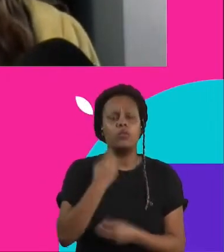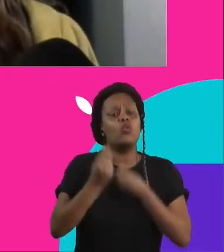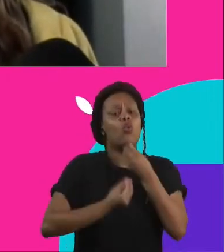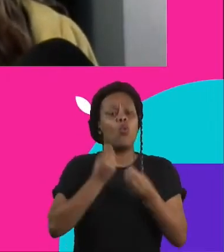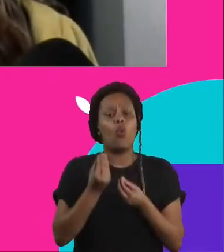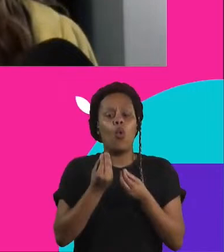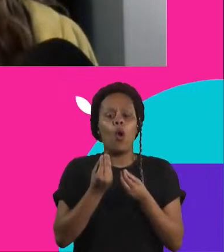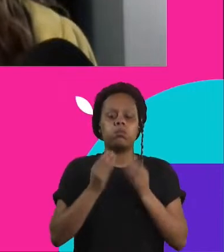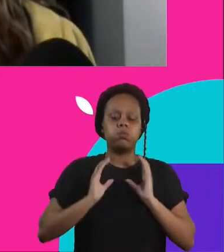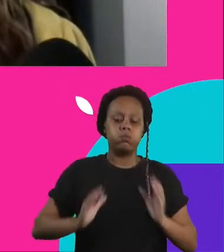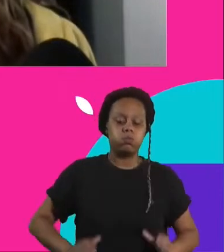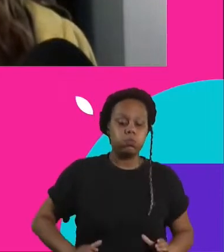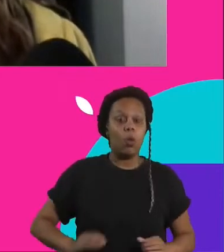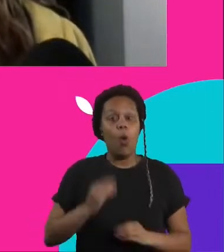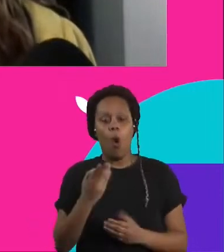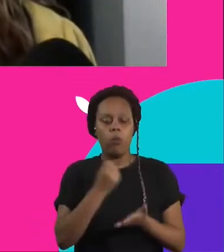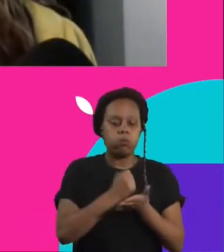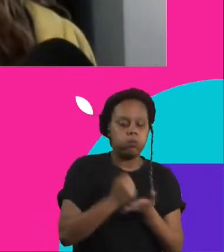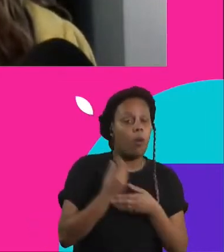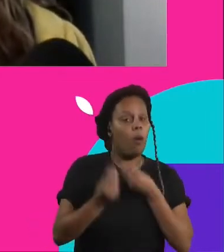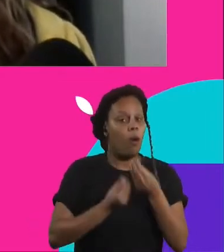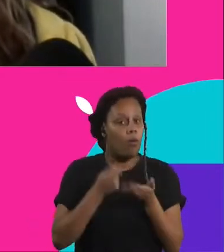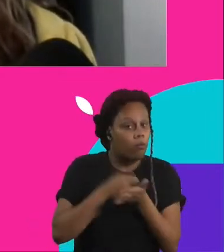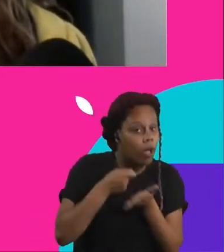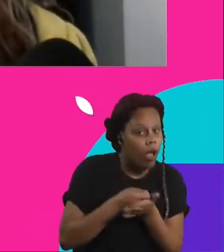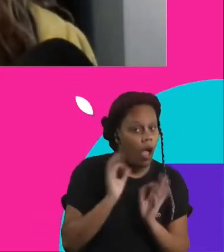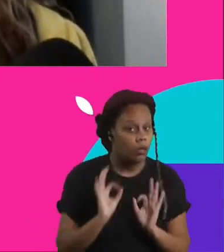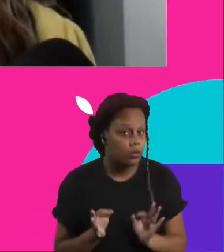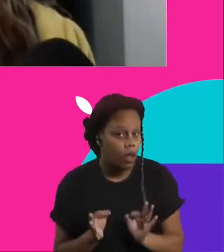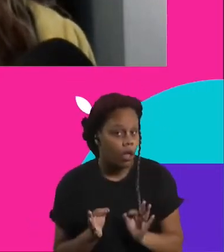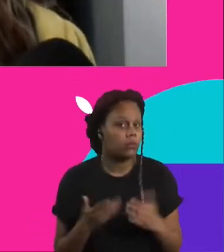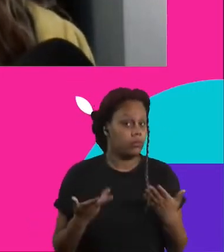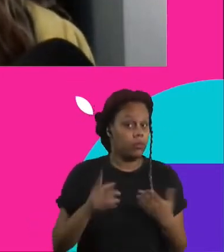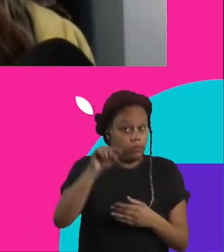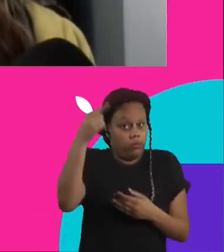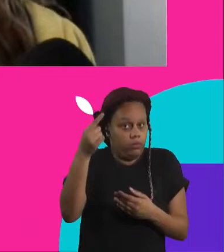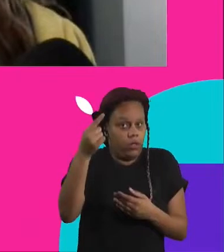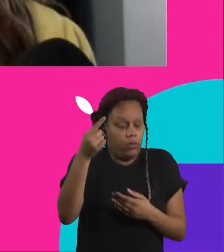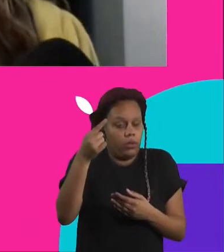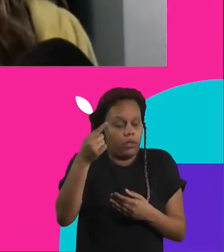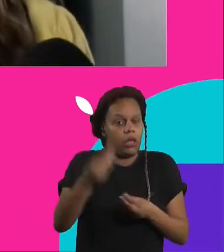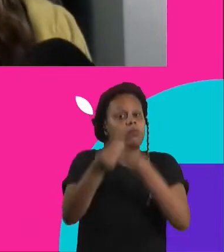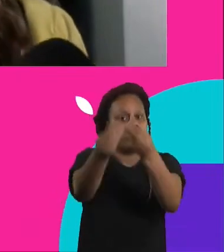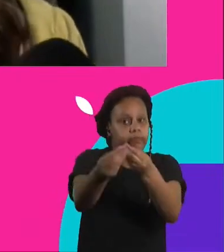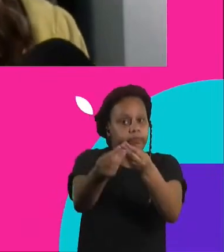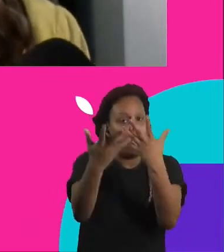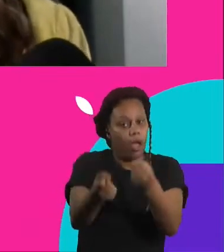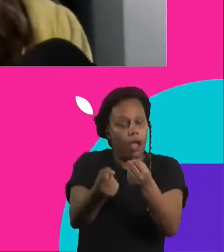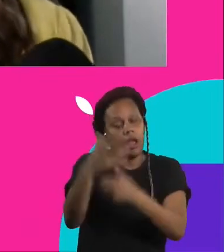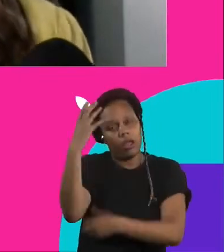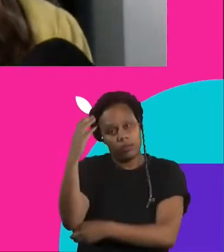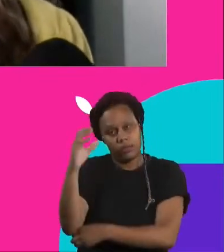cumprimento desse contrato, o cumprimento, adimplemento da parte dele num contrato quando ele recebe um crédito. E